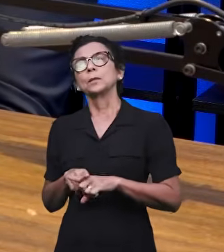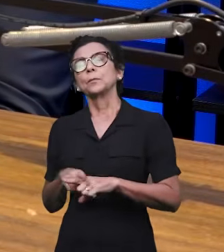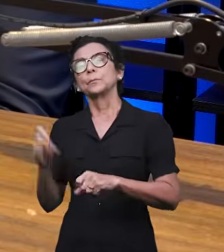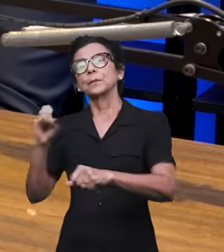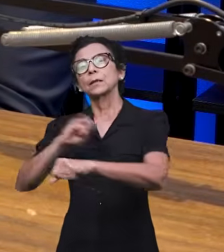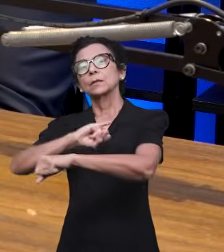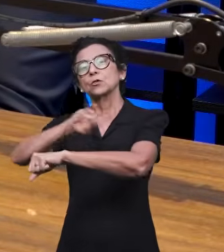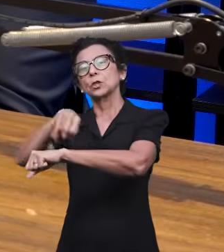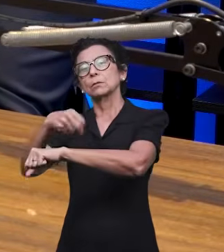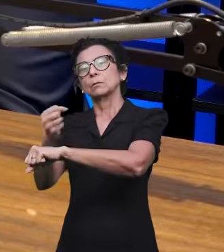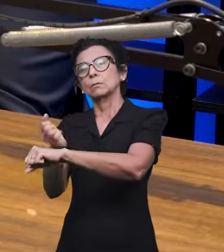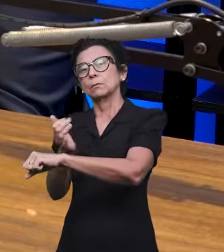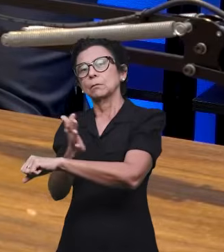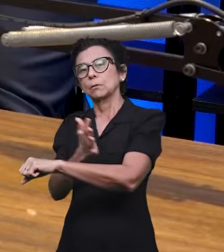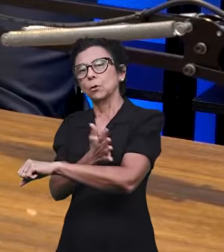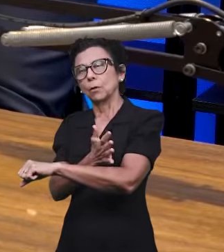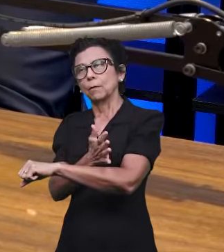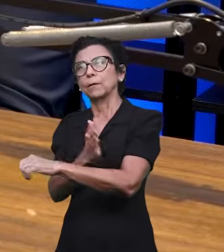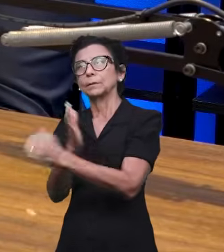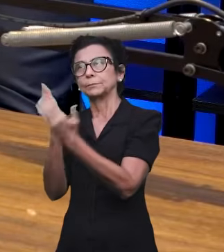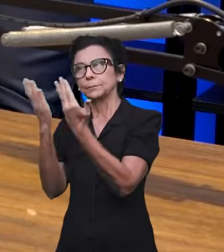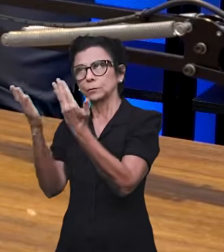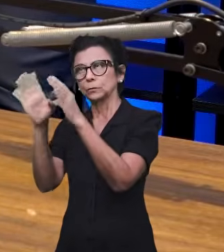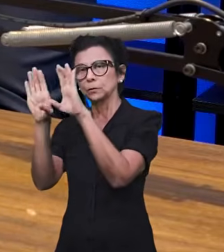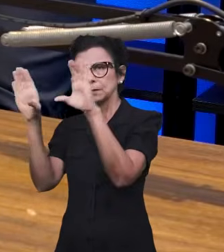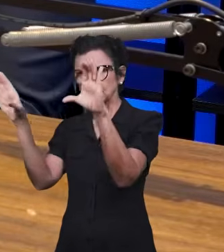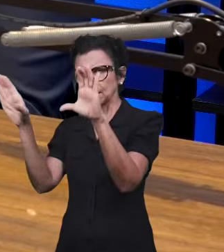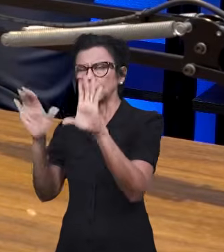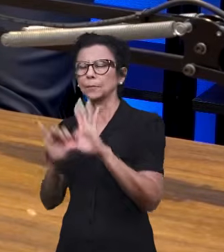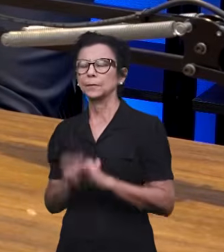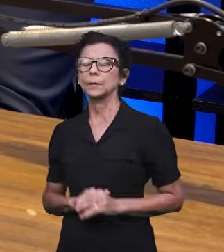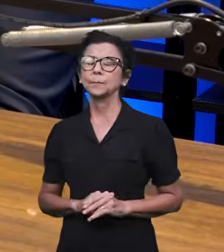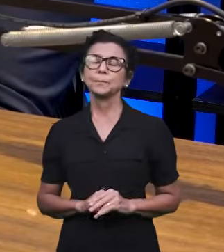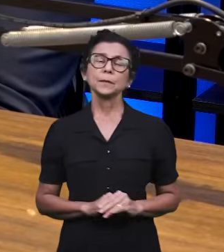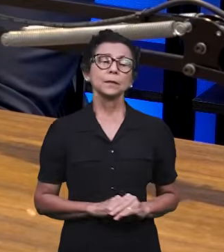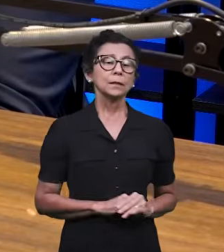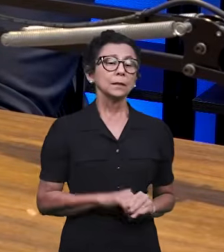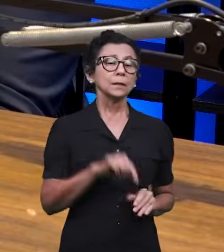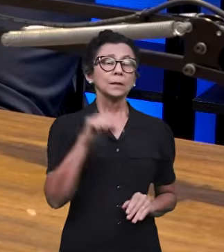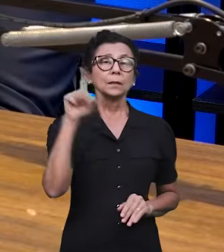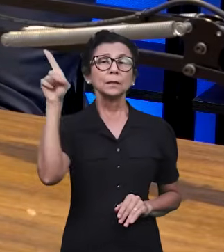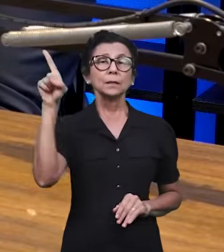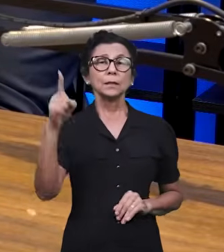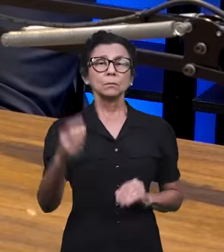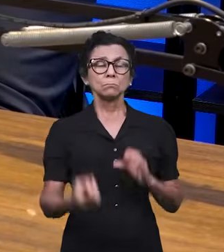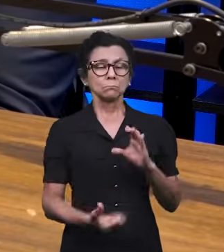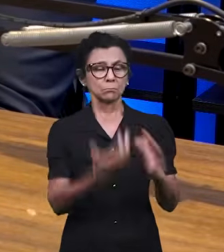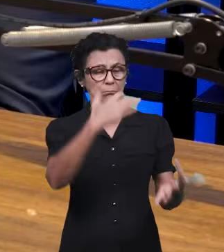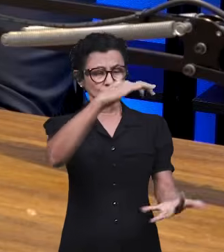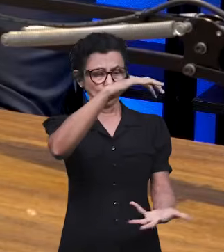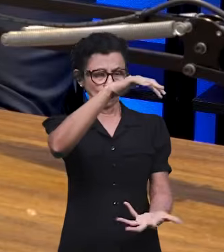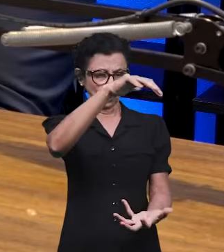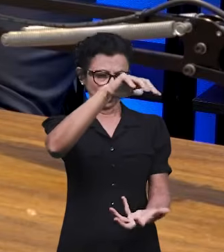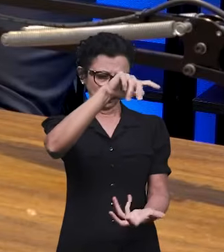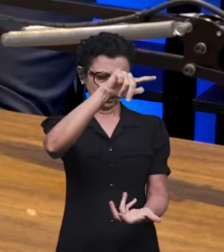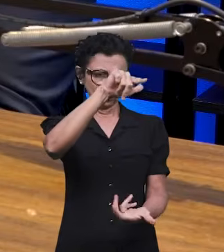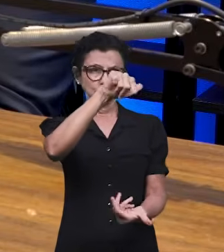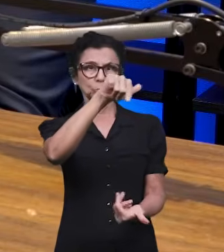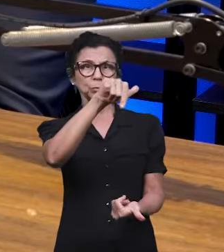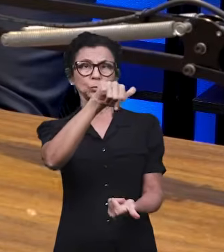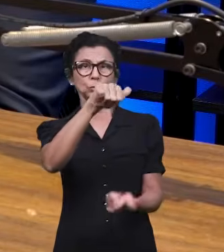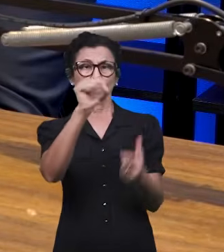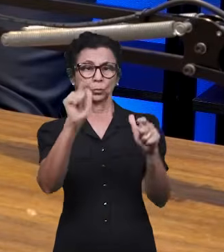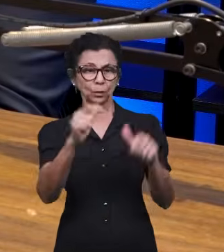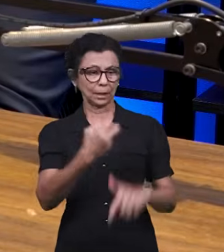gente compara esses grandes projetos que Deus realizou, né? A obra criadora, né? Esse mundo, né? Isso que a gente